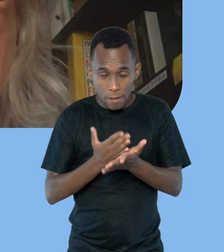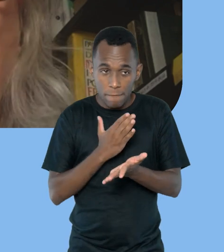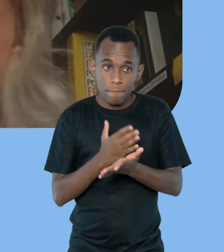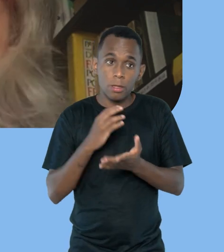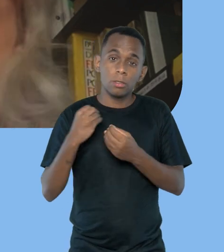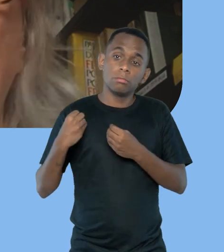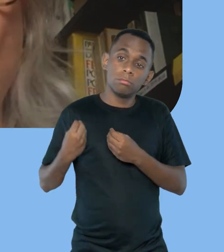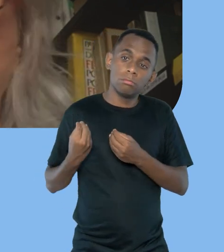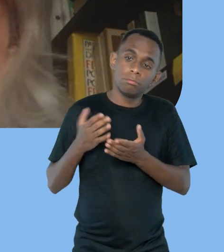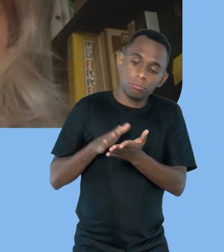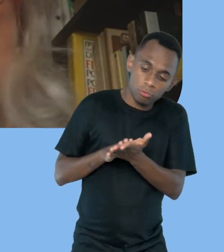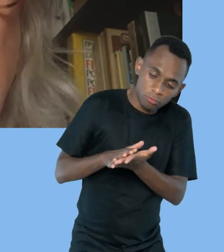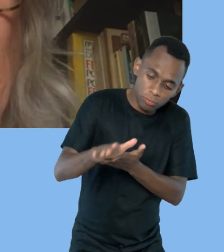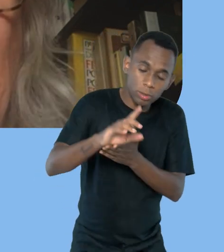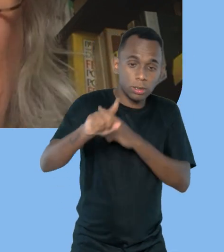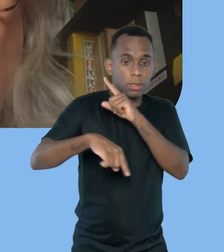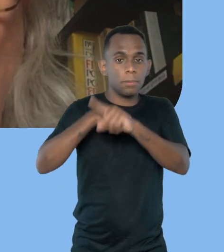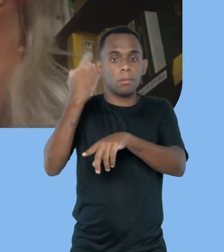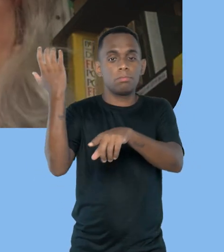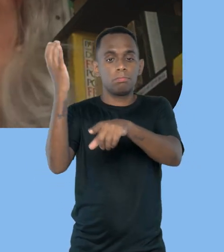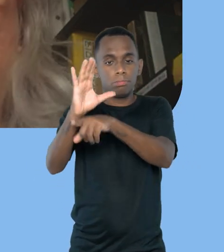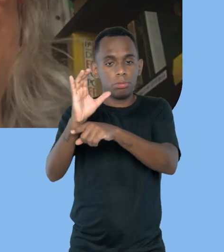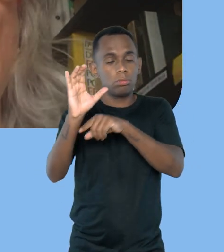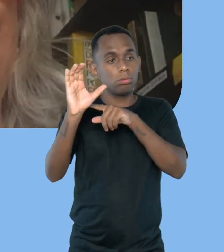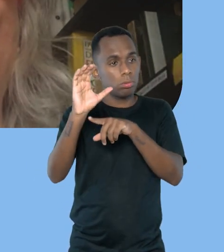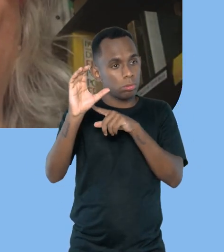será impressa no momento que for publicado